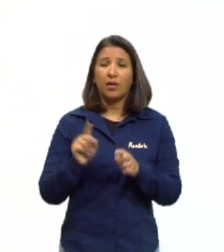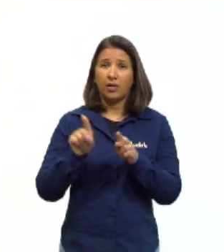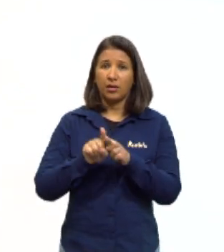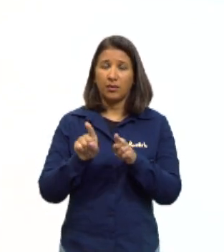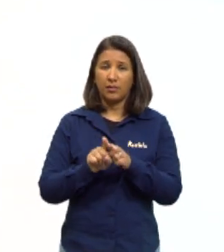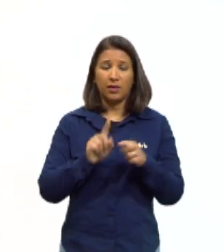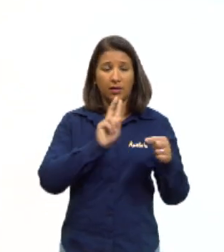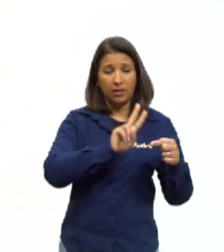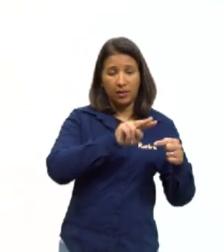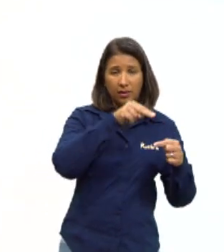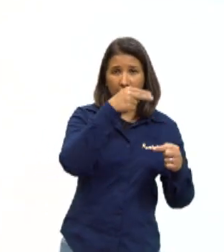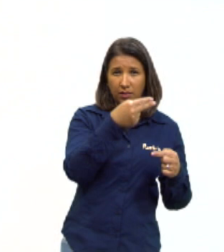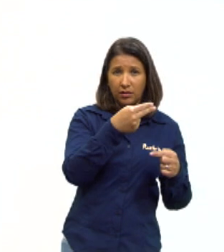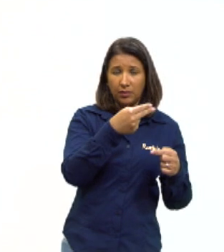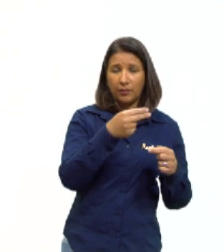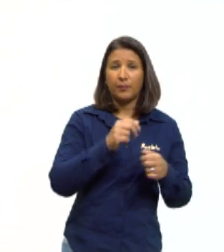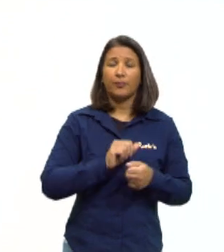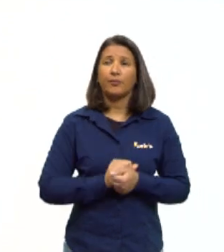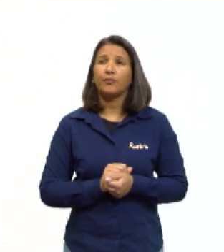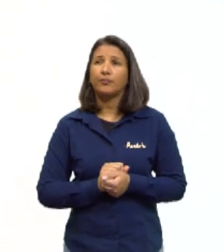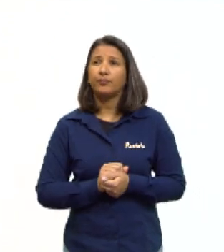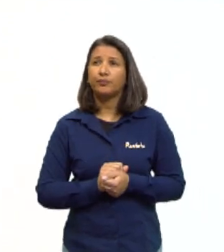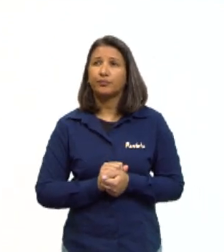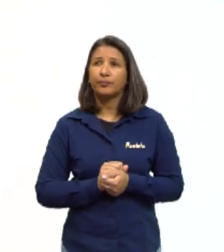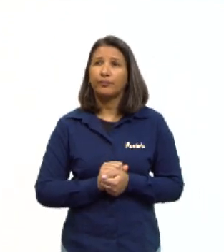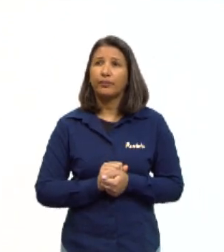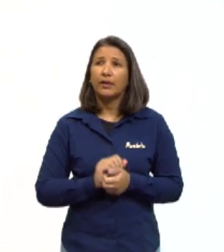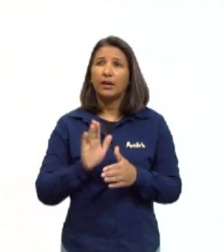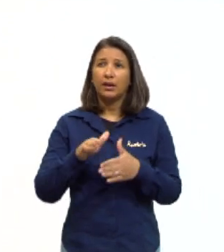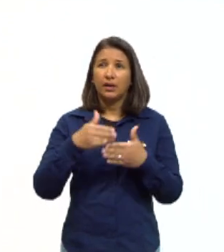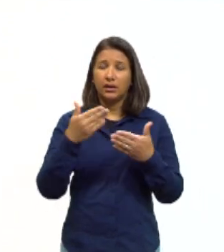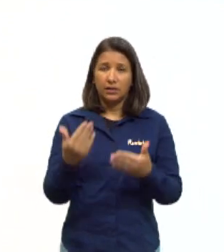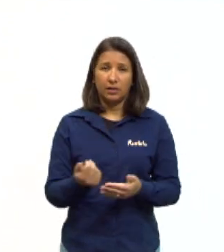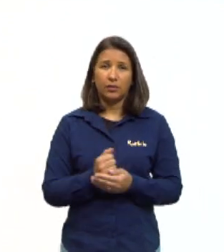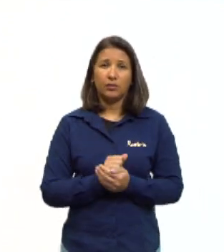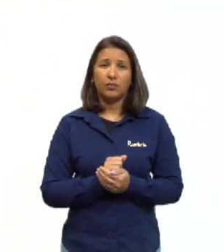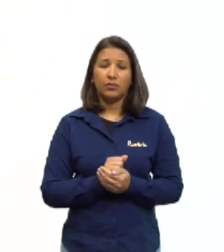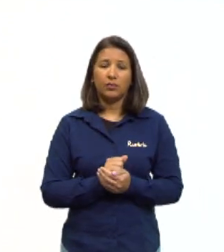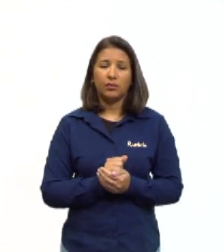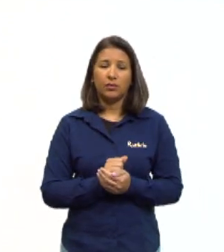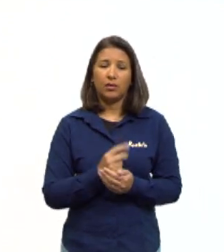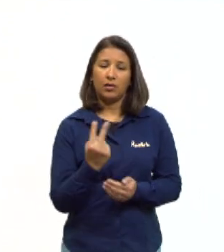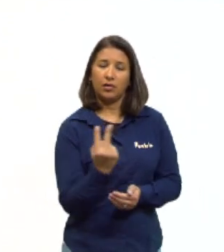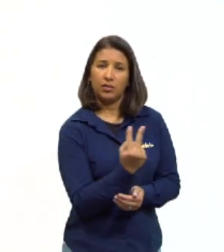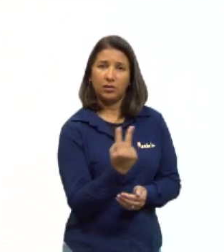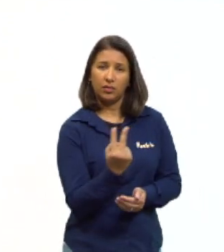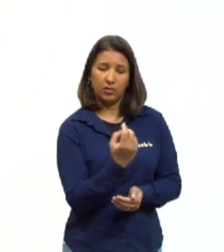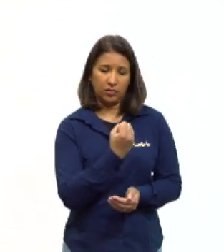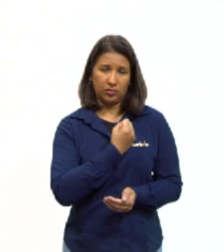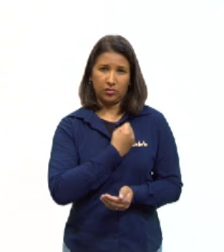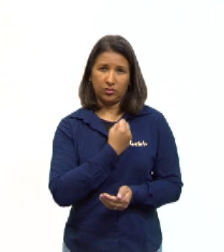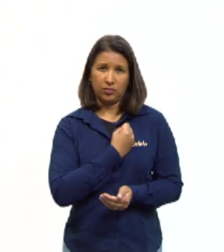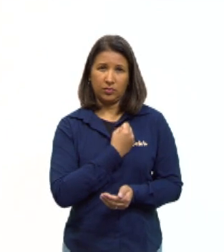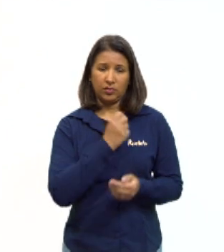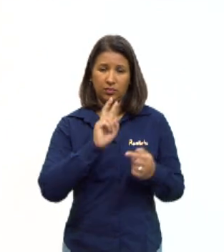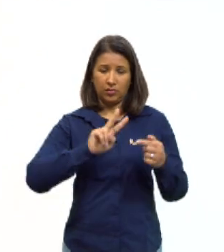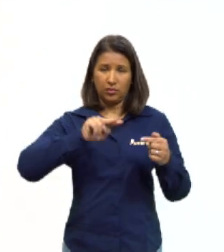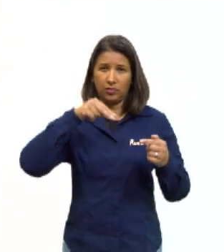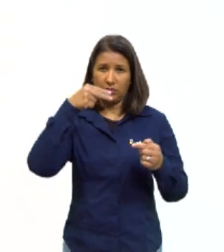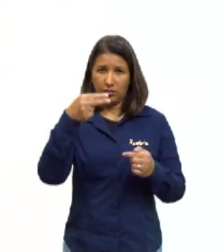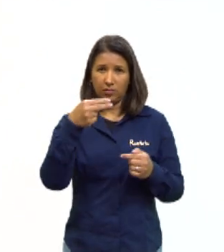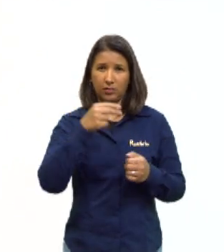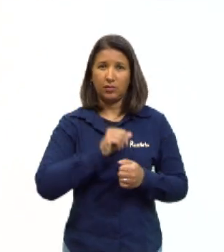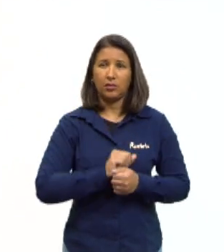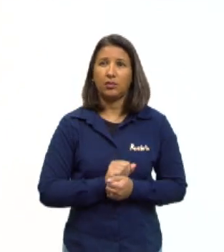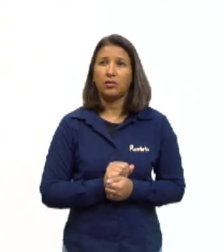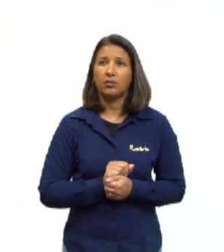operação radiciação é potenciação. Então, nós vamos elevar esses dois membros da equação ao